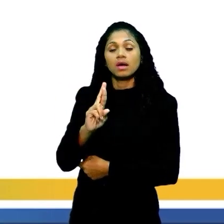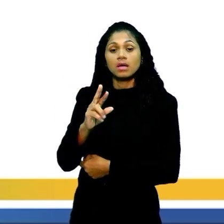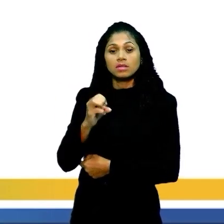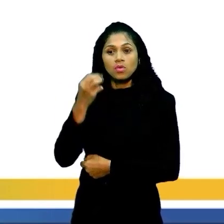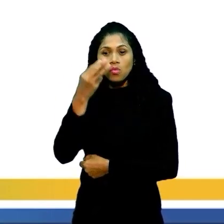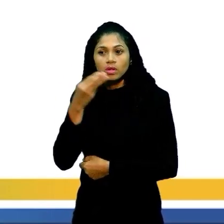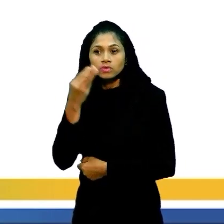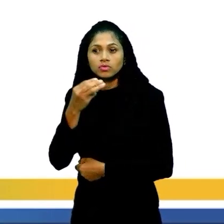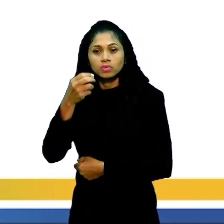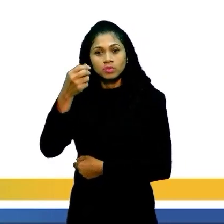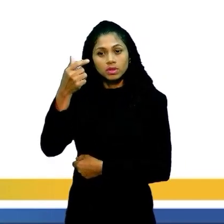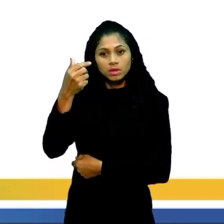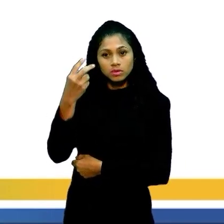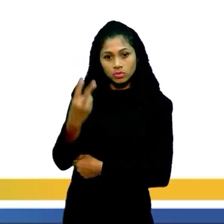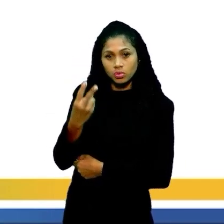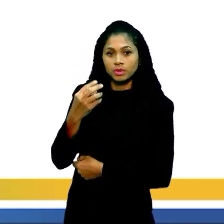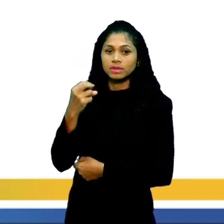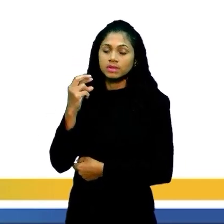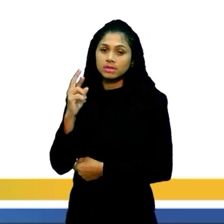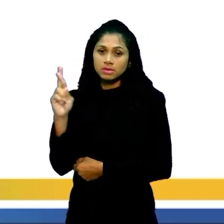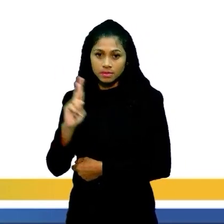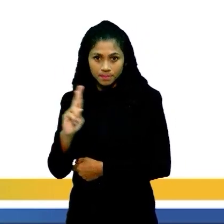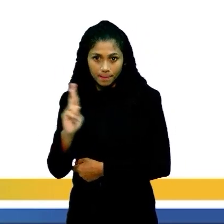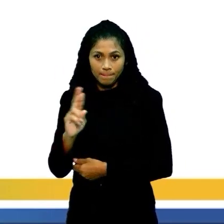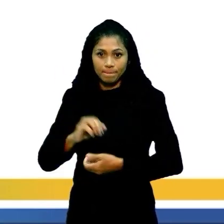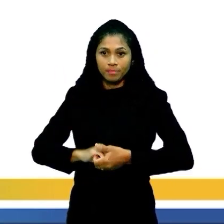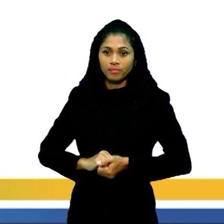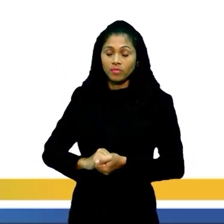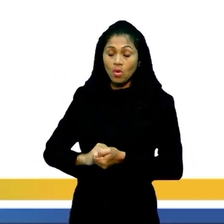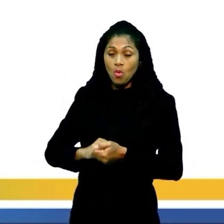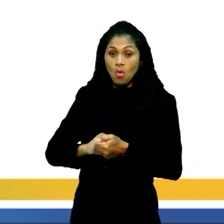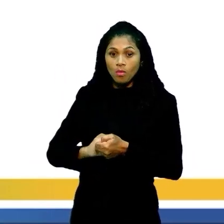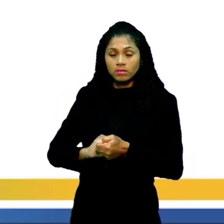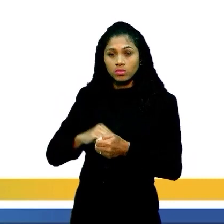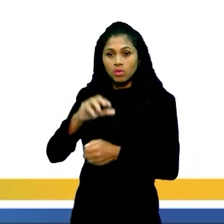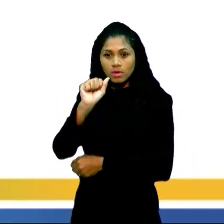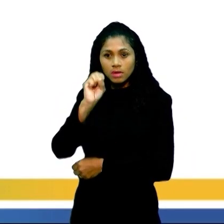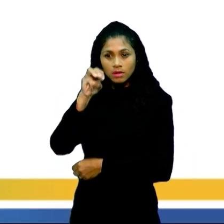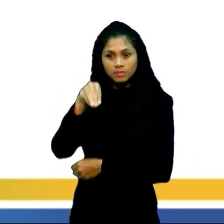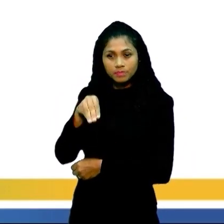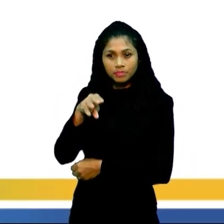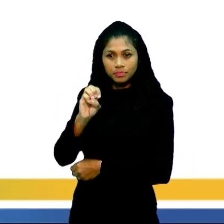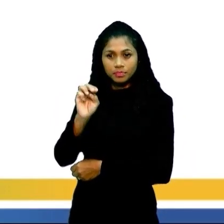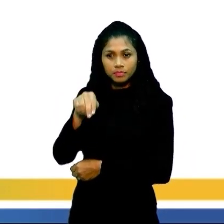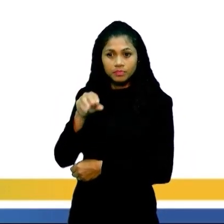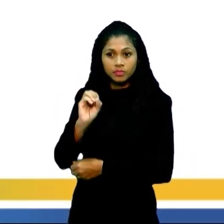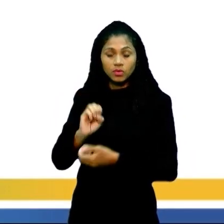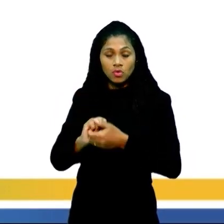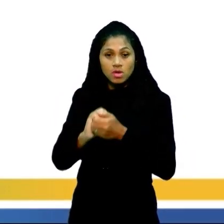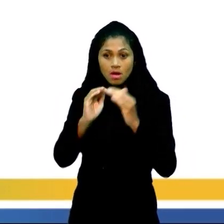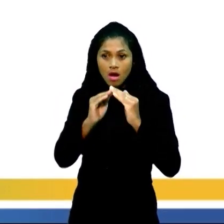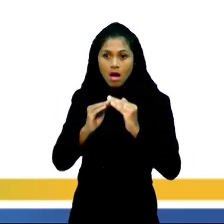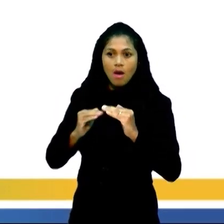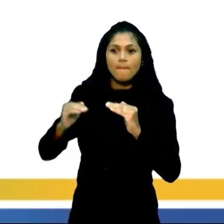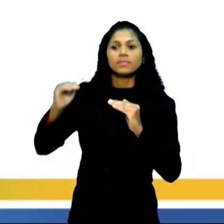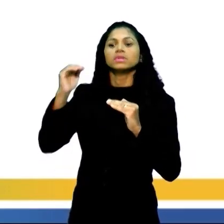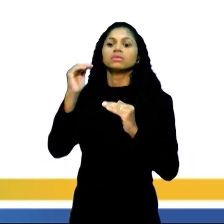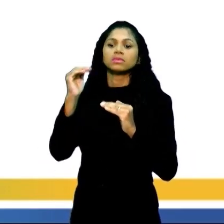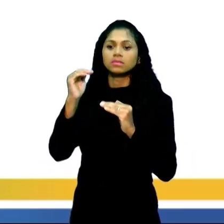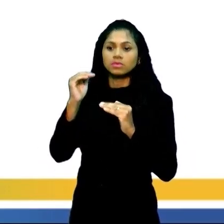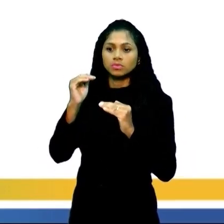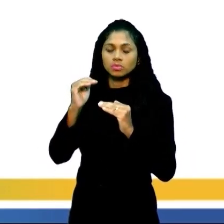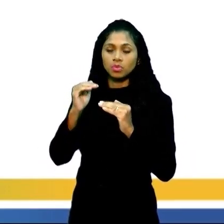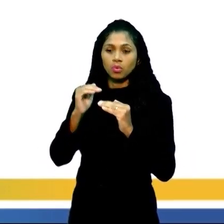aumento e o quilograma passou a custar R$2,20. Para manter o mesmo custo com